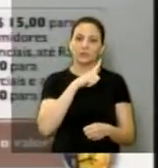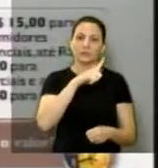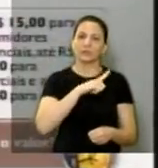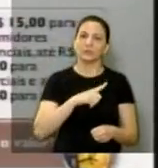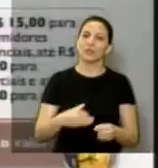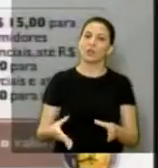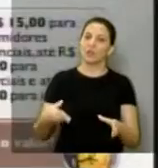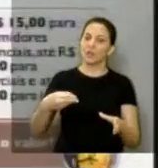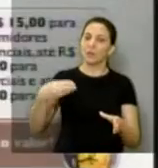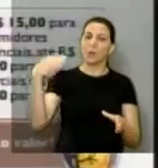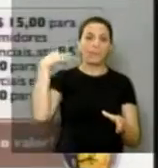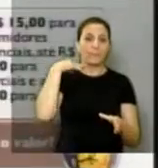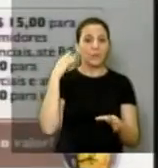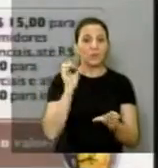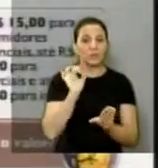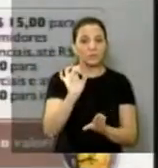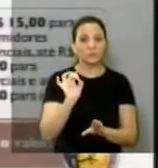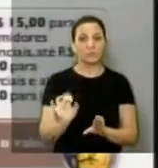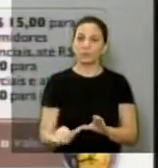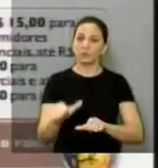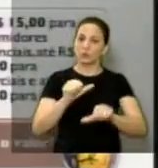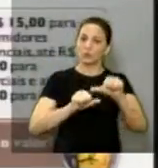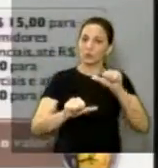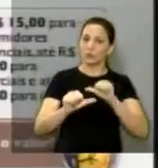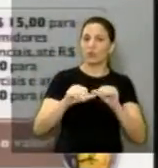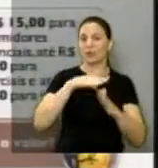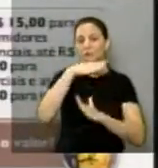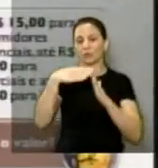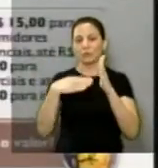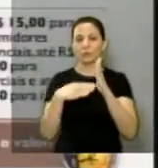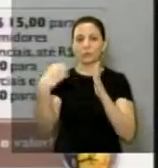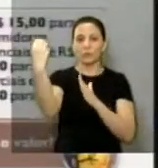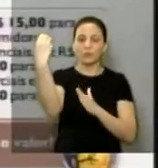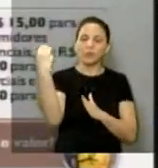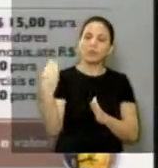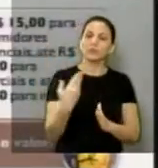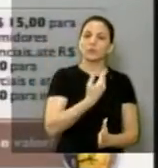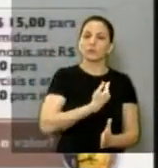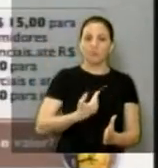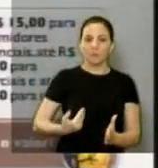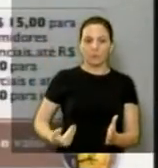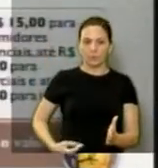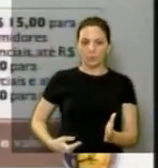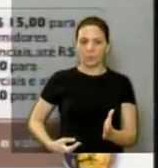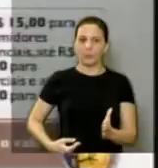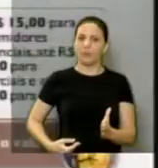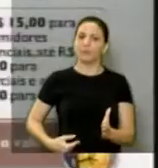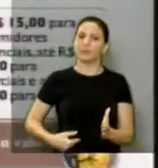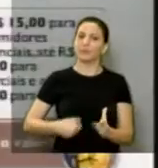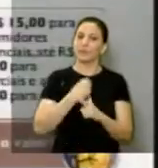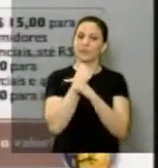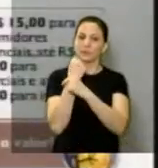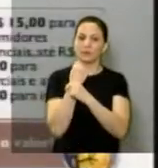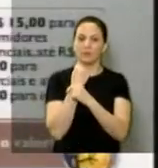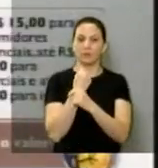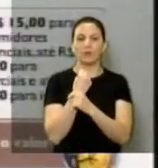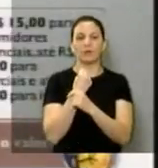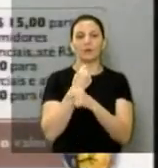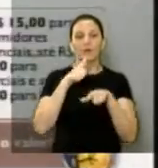para uma conta específica e deve ser revertida integralmente em iluminação pública. Deve garantir quais